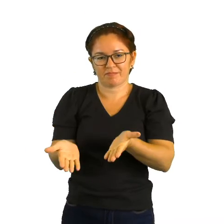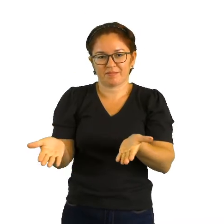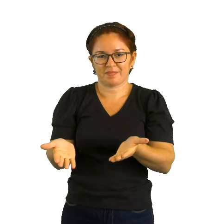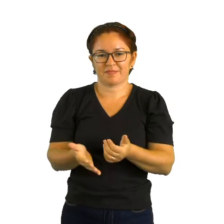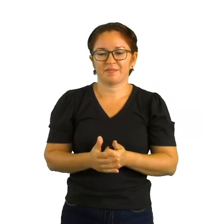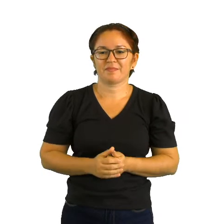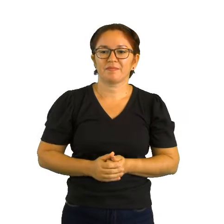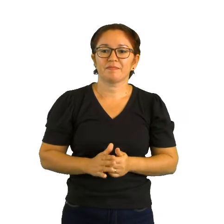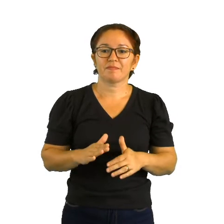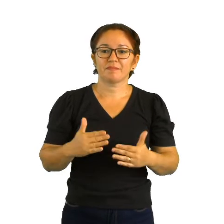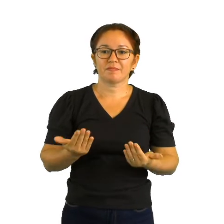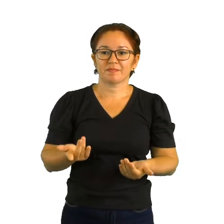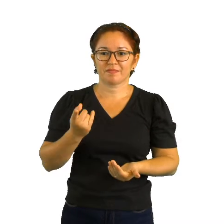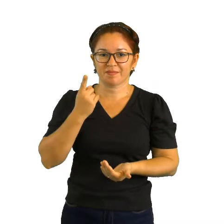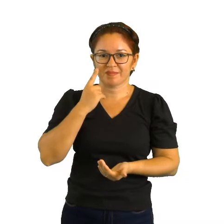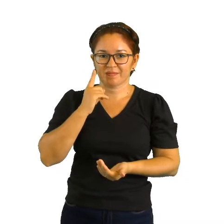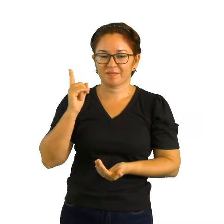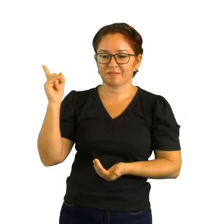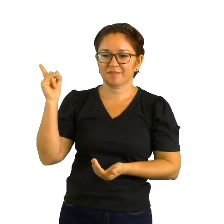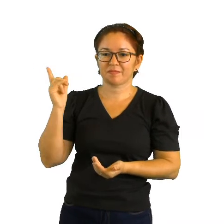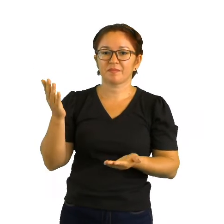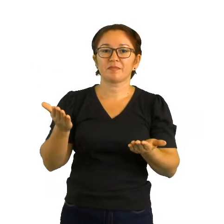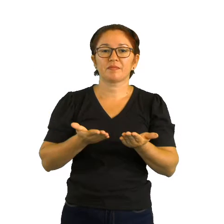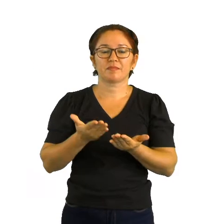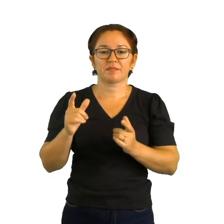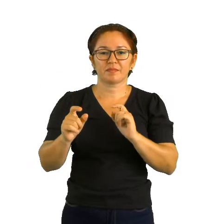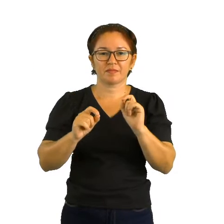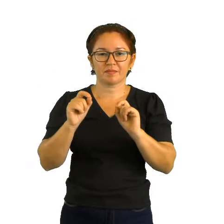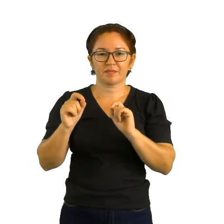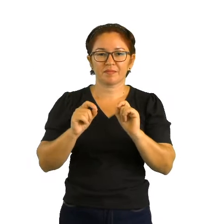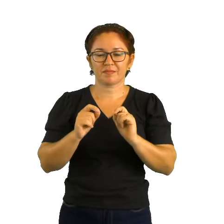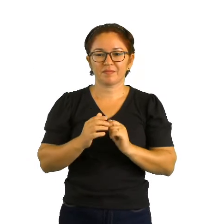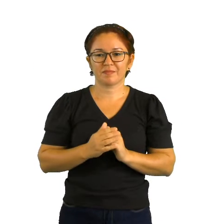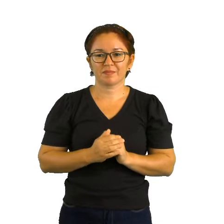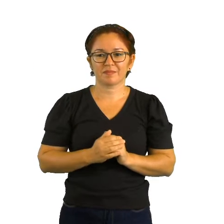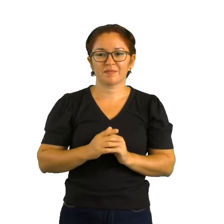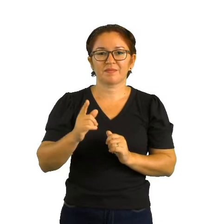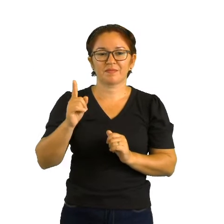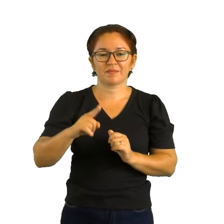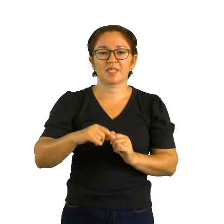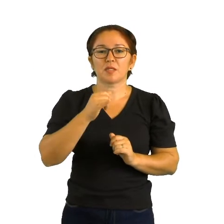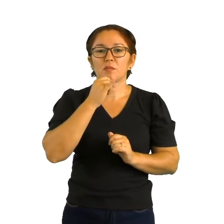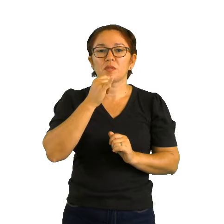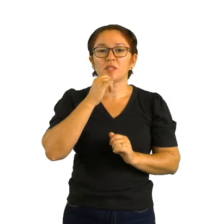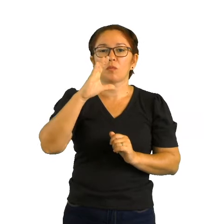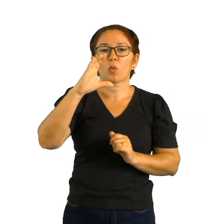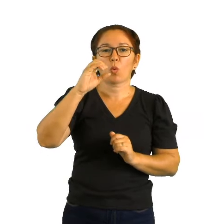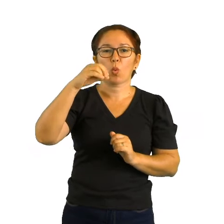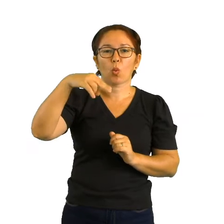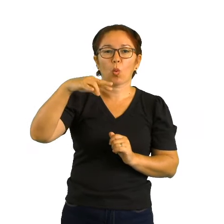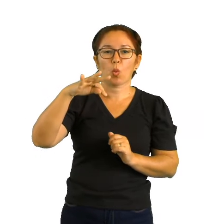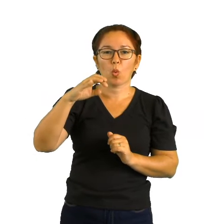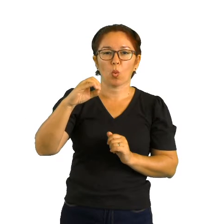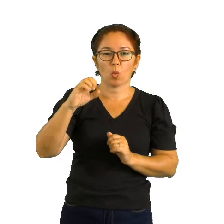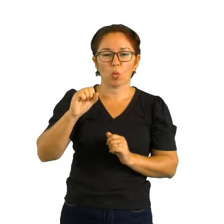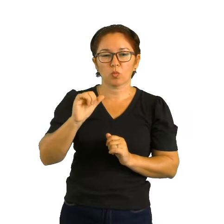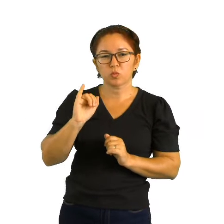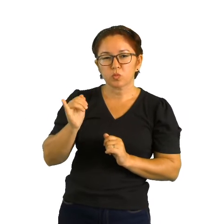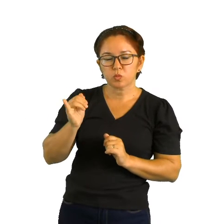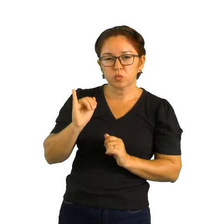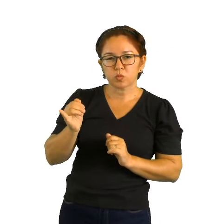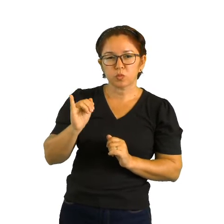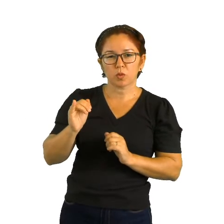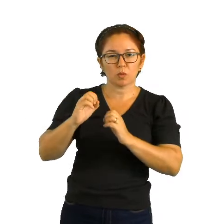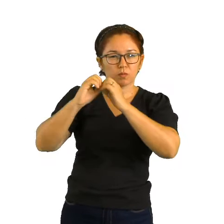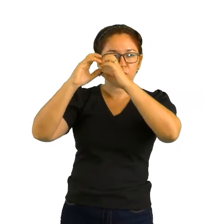Aí nós vamos entender agora que nós temos os elementos dos contos de fada. Não